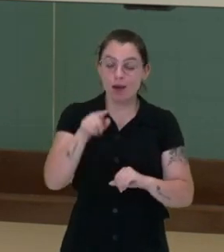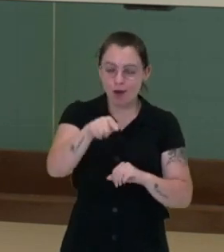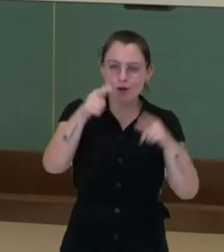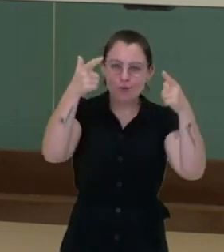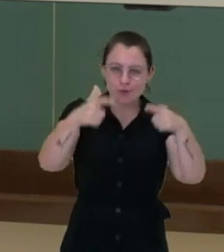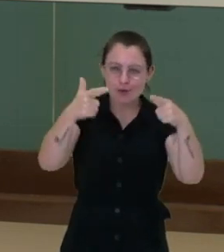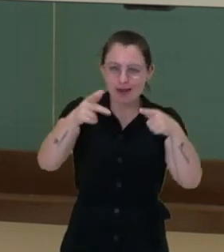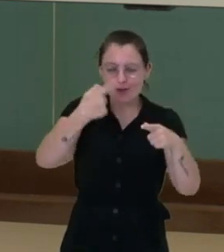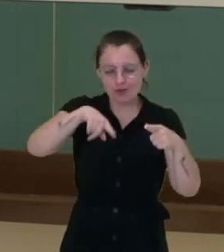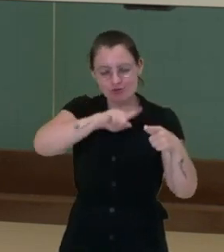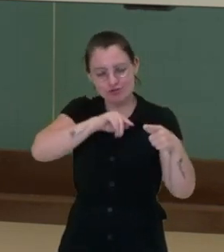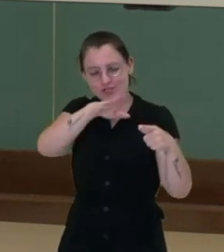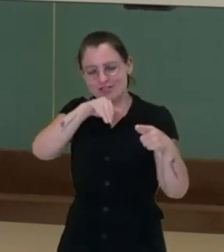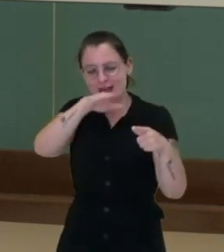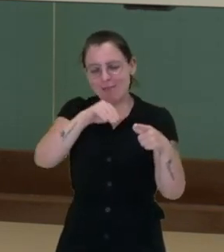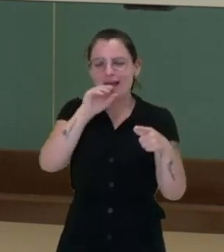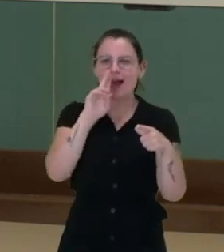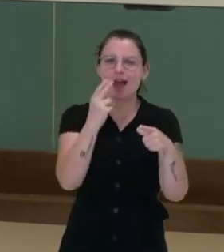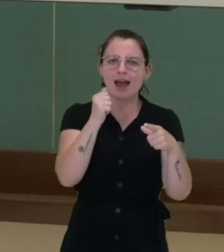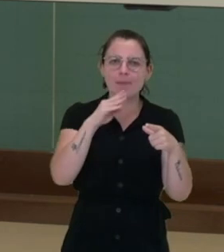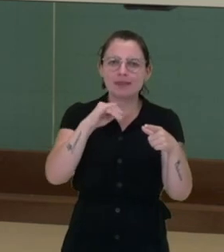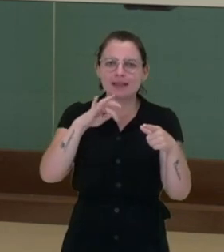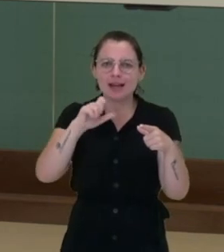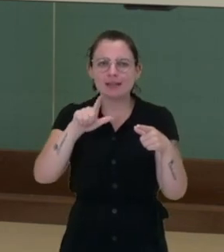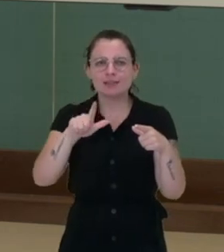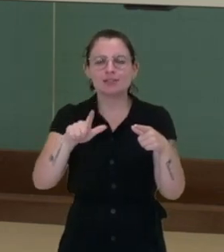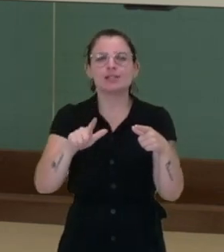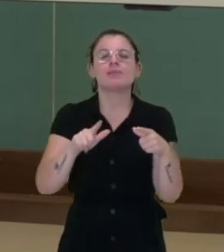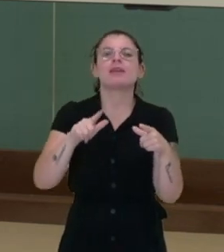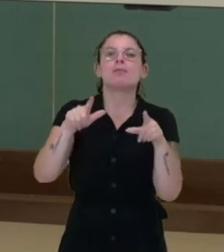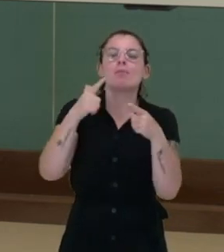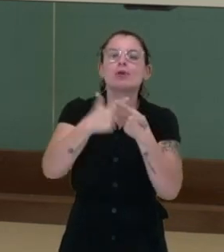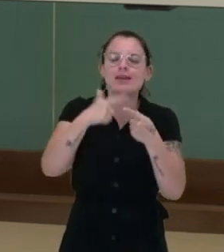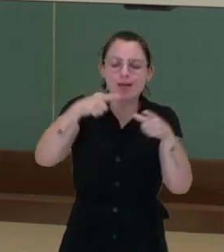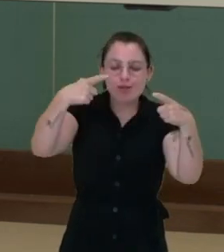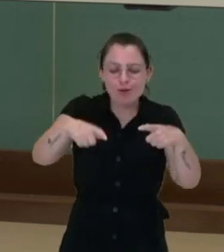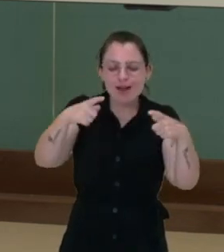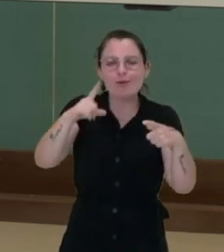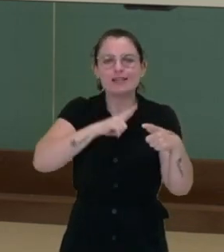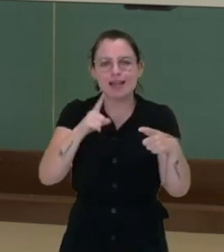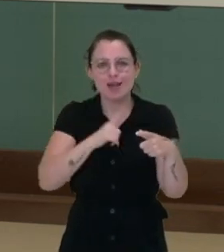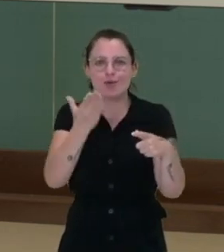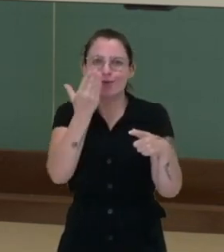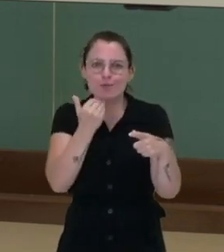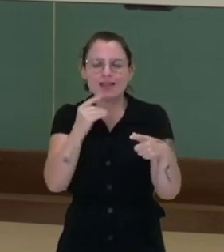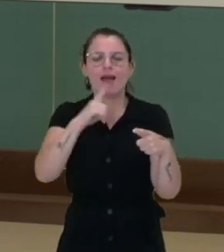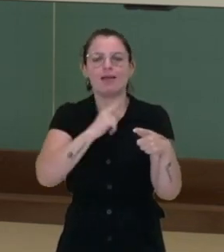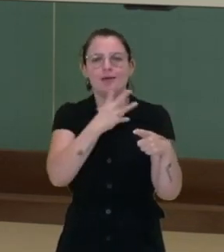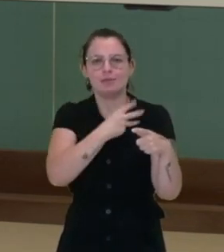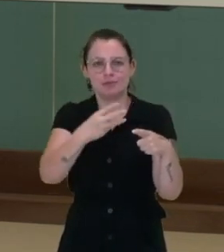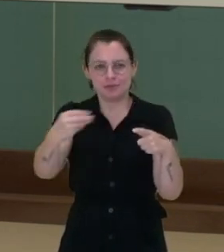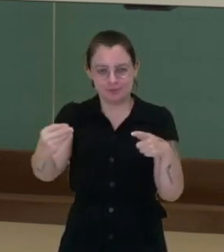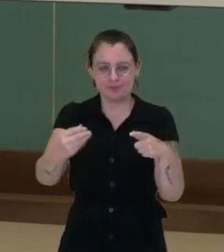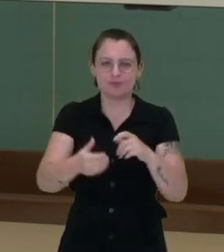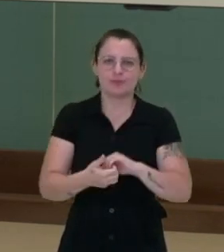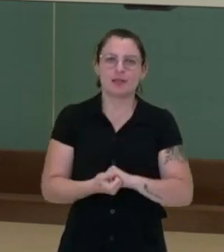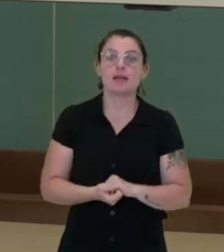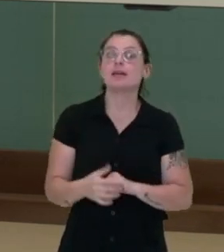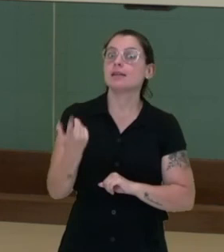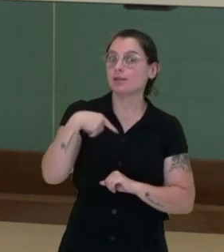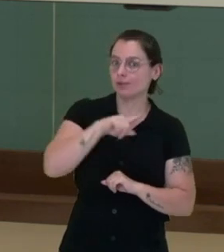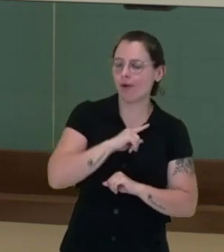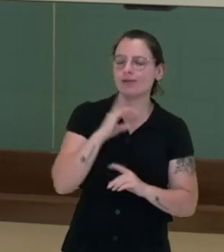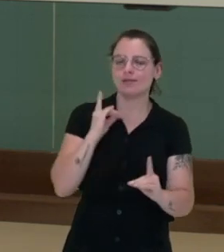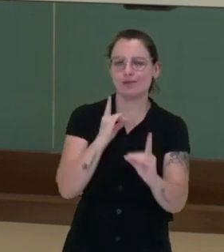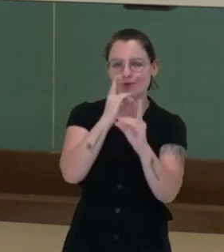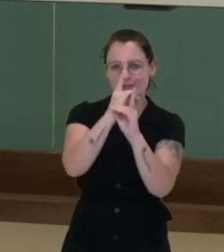ser vai se alimentar, vai se reproduzir e vai se abrigar. Nesse caso, nós temos o galito macho e fêmea interagindo entre si